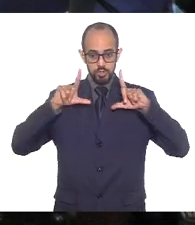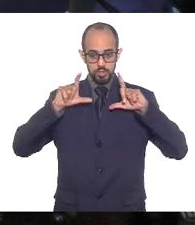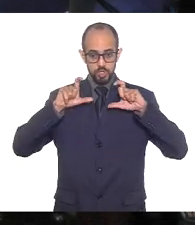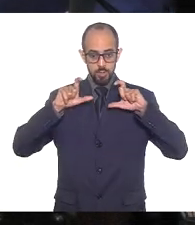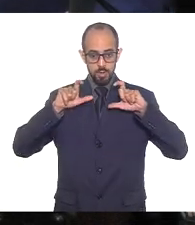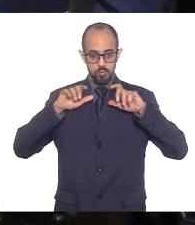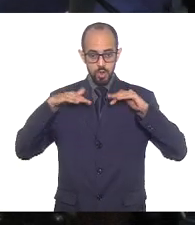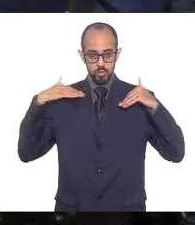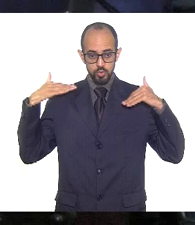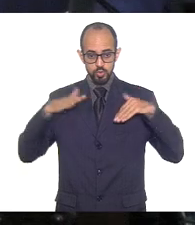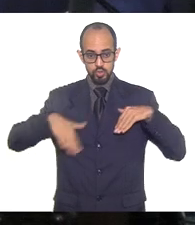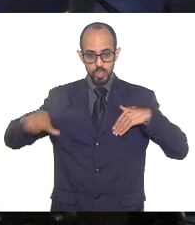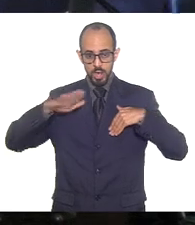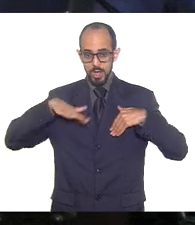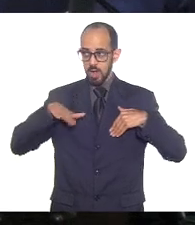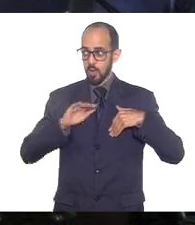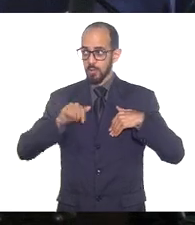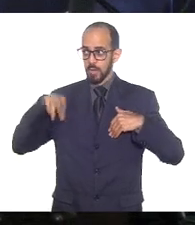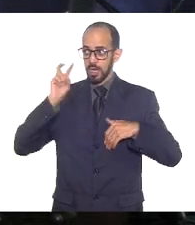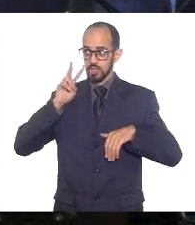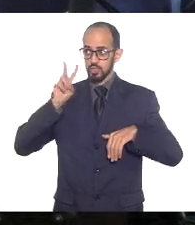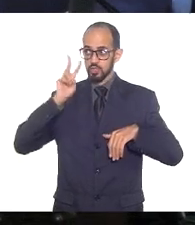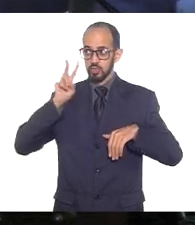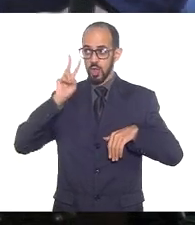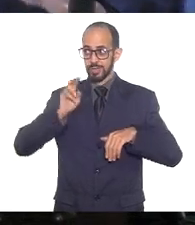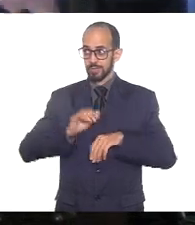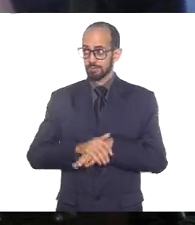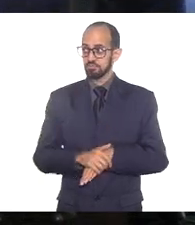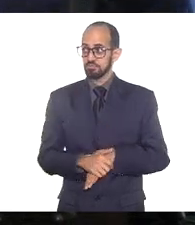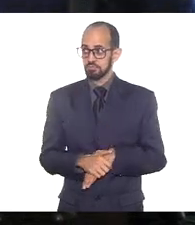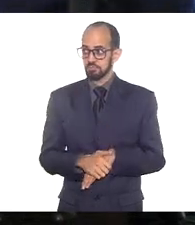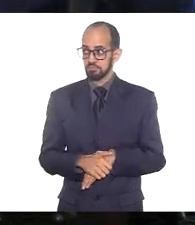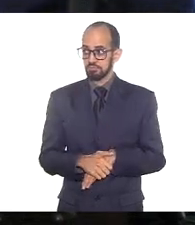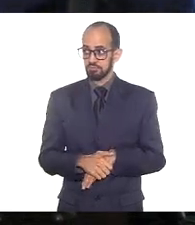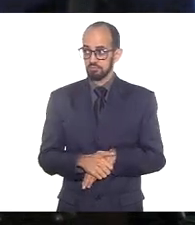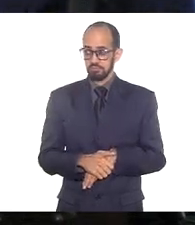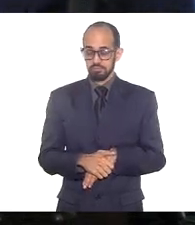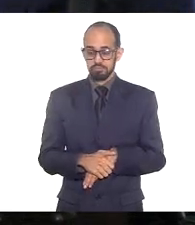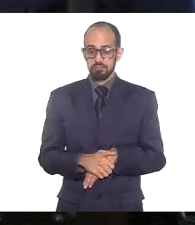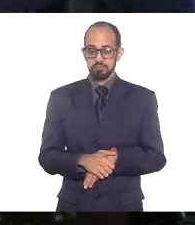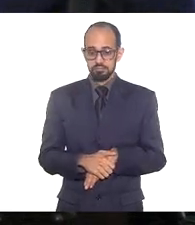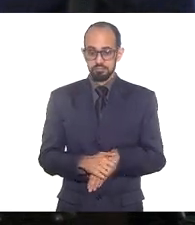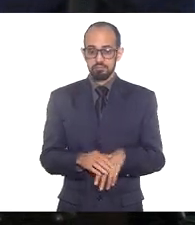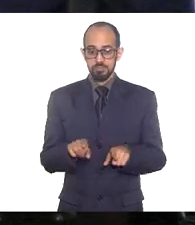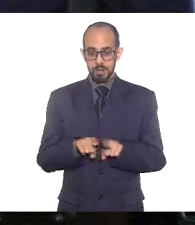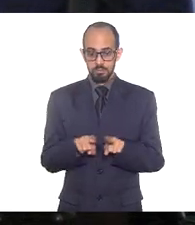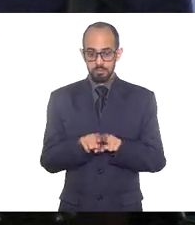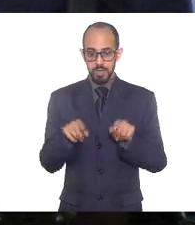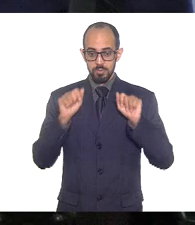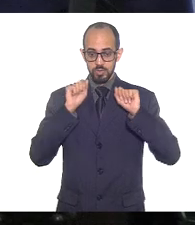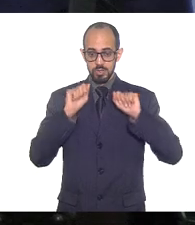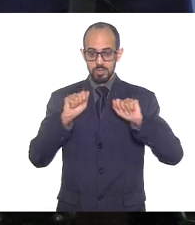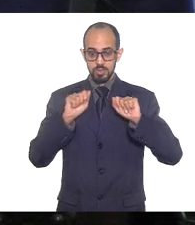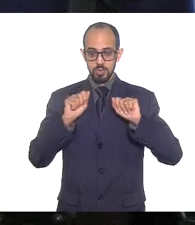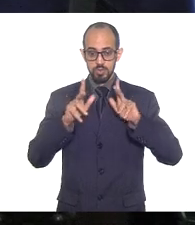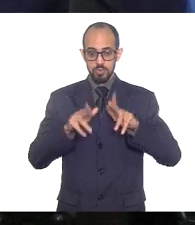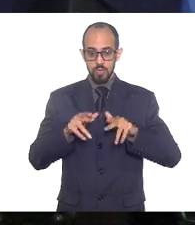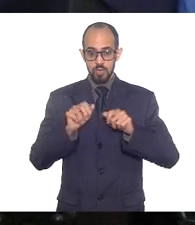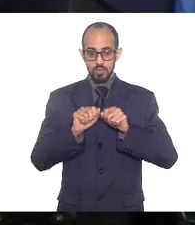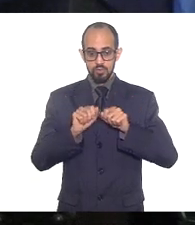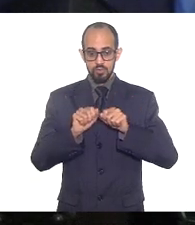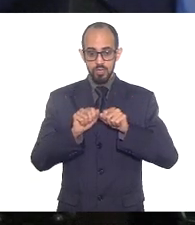tirar uma foto aqui para ficar para a história do Parlamento Ok Ainda bem que os assessores como fizemos final do ano